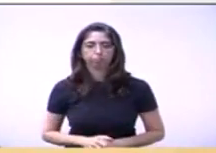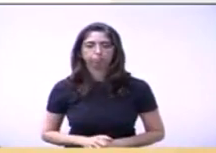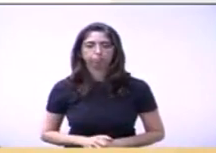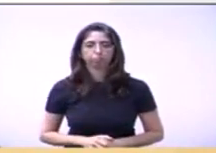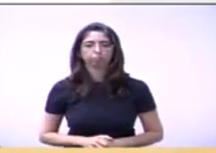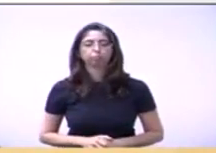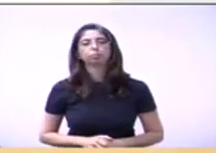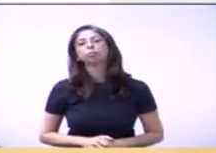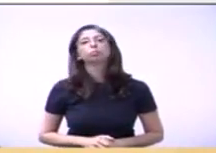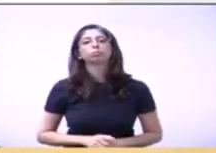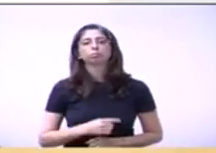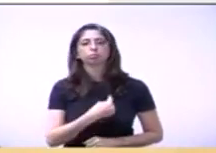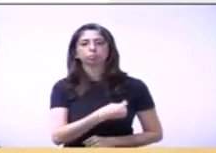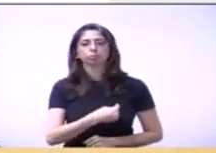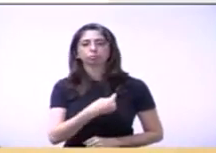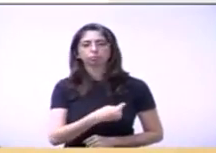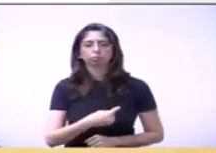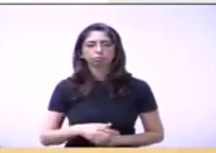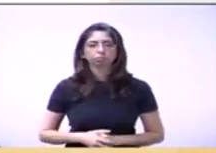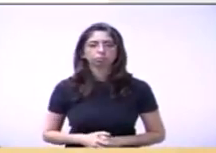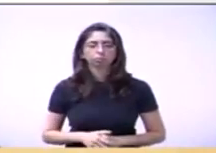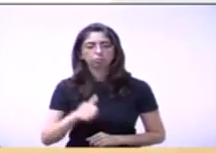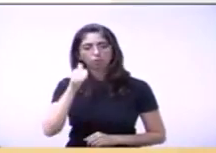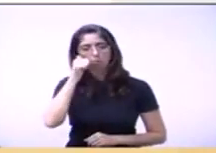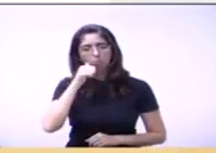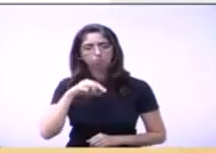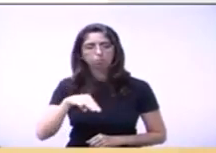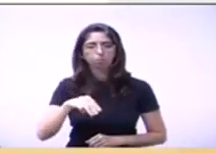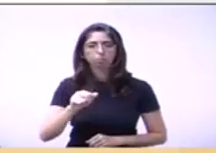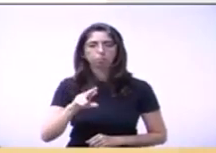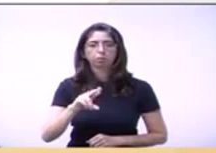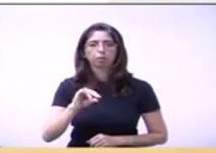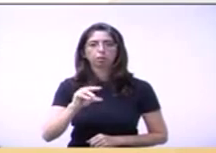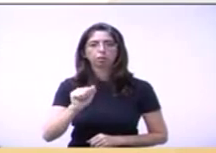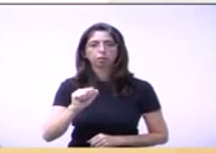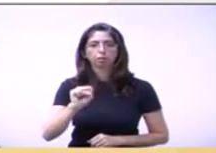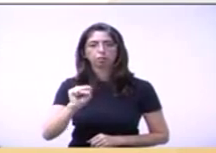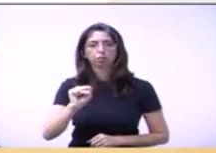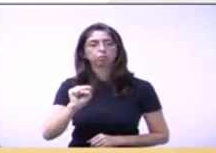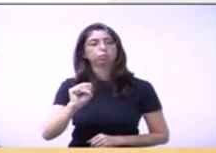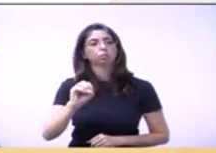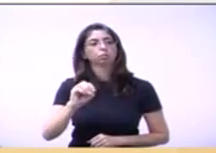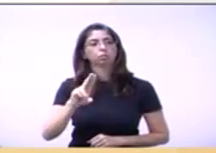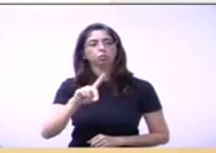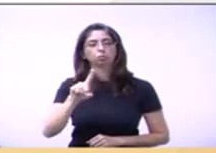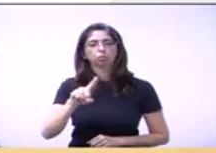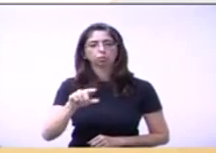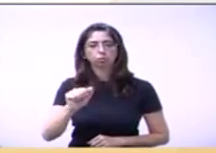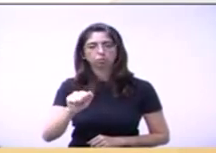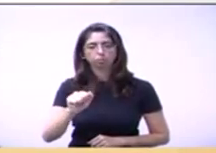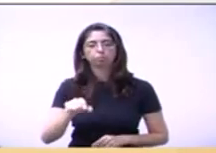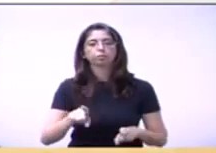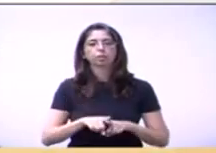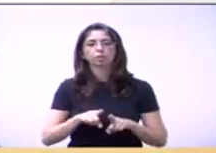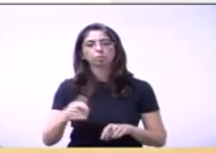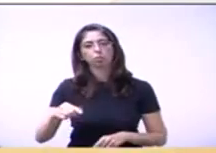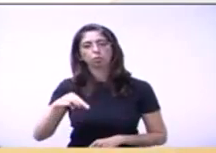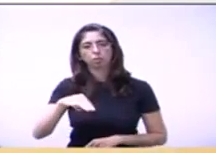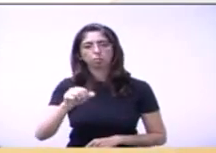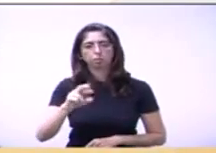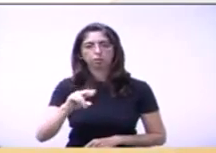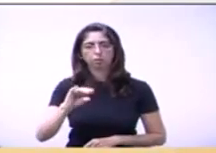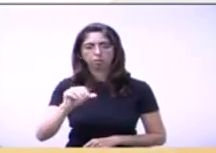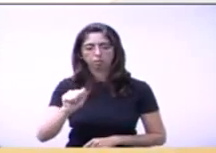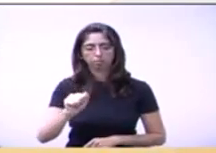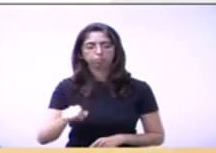Do vereador Dr. João Mota, pelo falecimento das senhoras Maria de Souza Meira e Maria Rosalina Tonon. Dos vereadores Marquinho